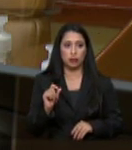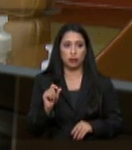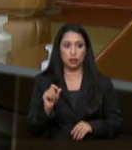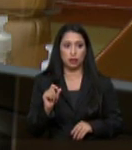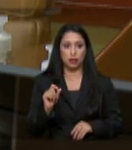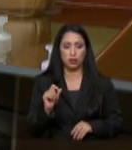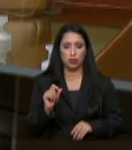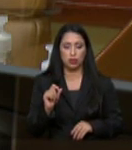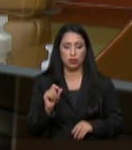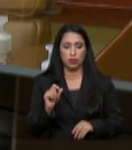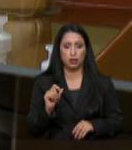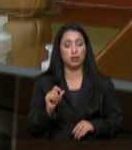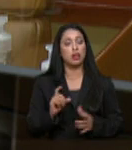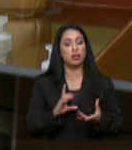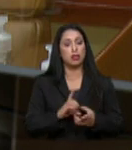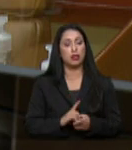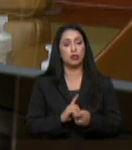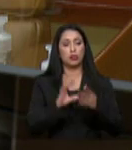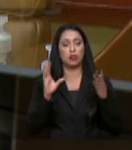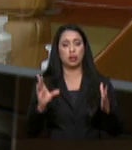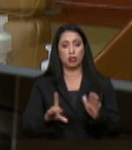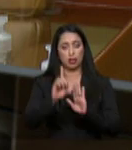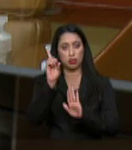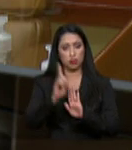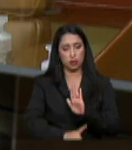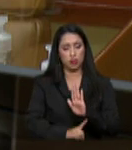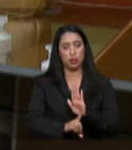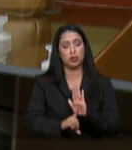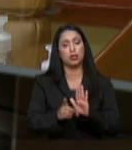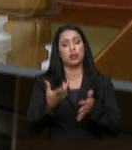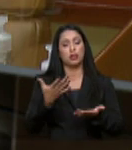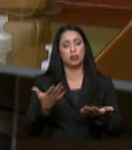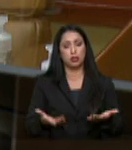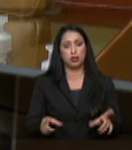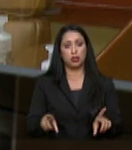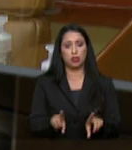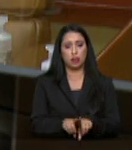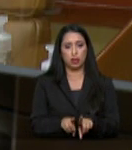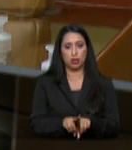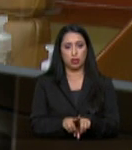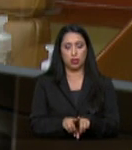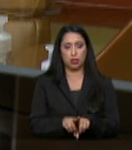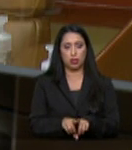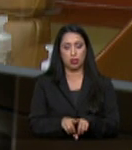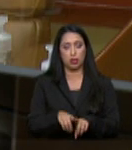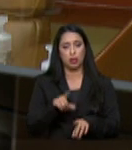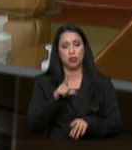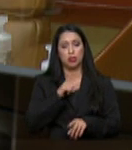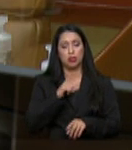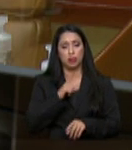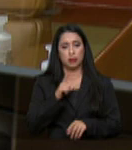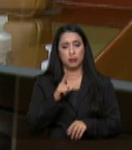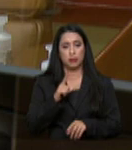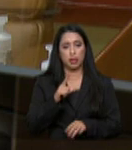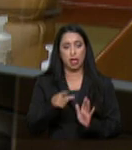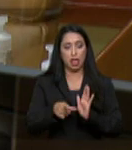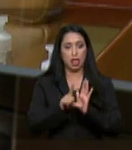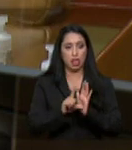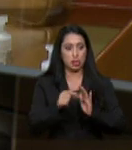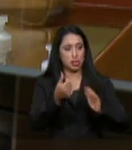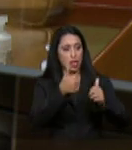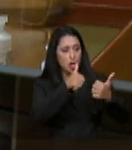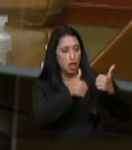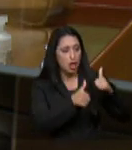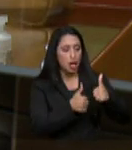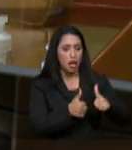vigência de um estado democrático de direito e aqui como foi também se batizado presente antes da análise